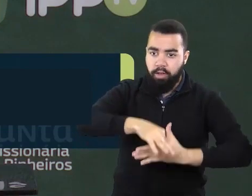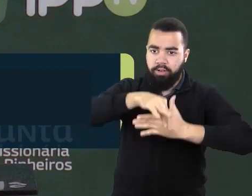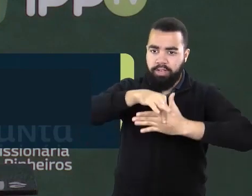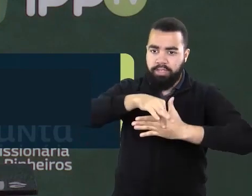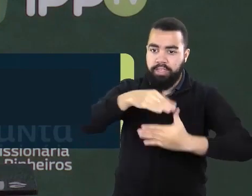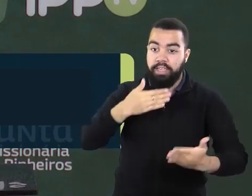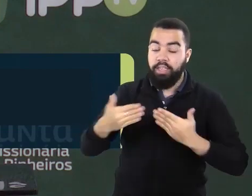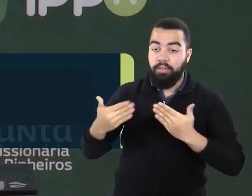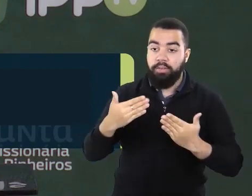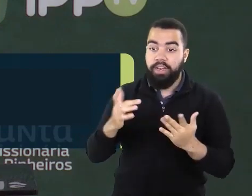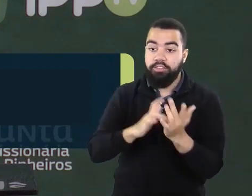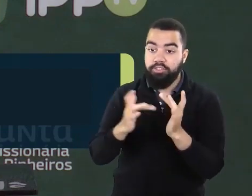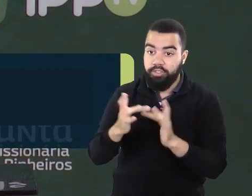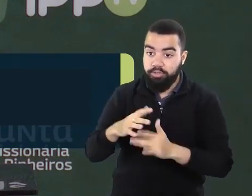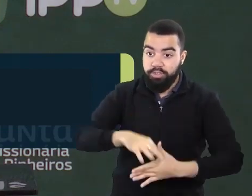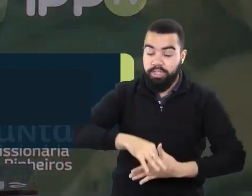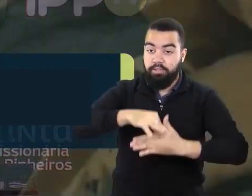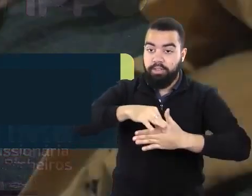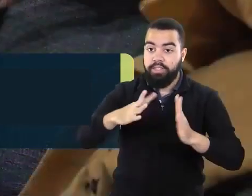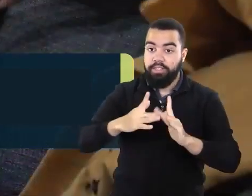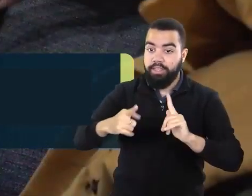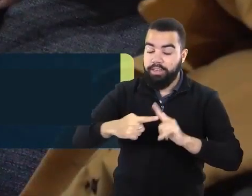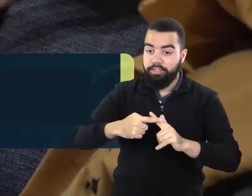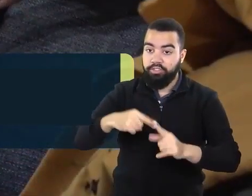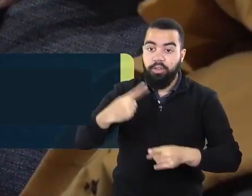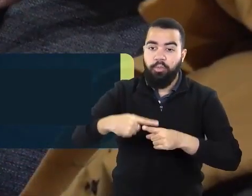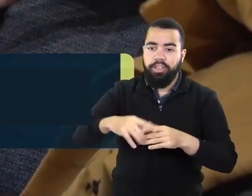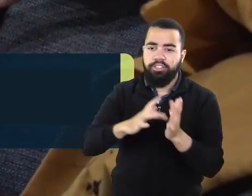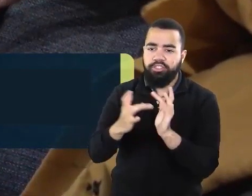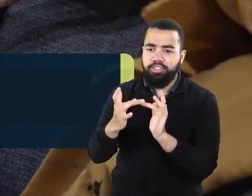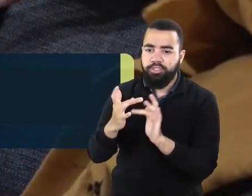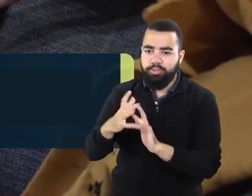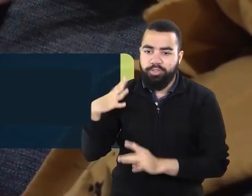igreja, sendo este mesmo salvador do corpo.